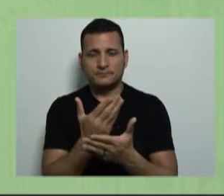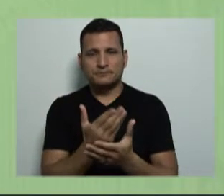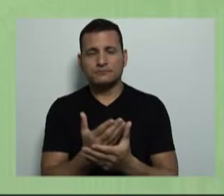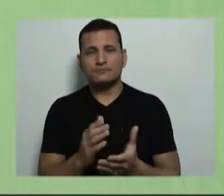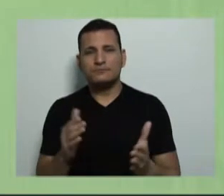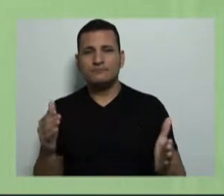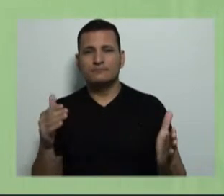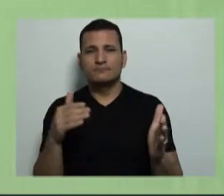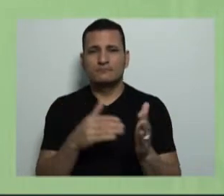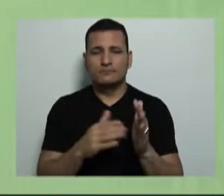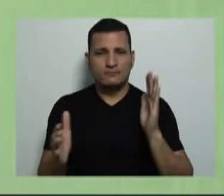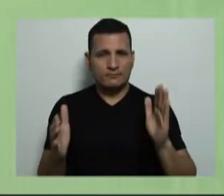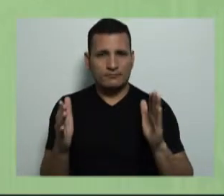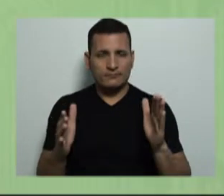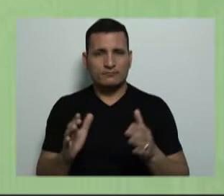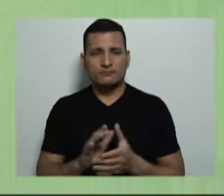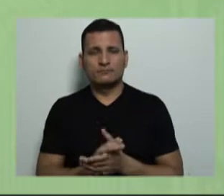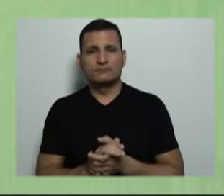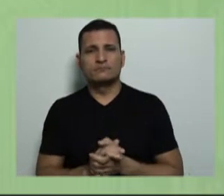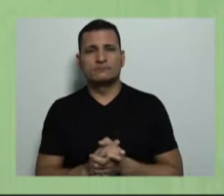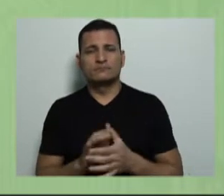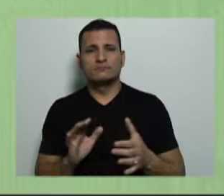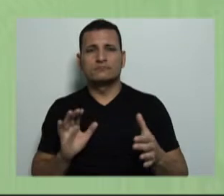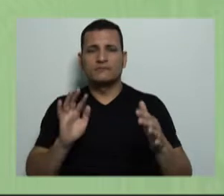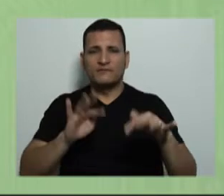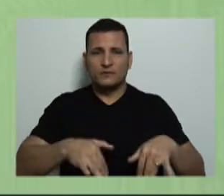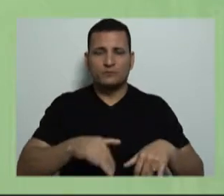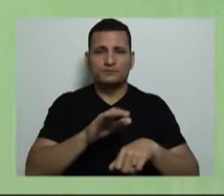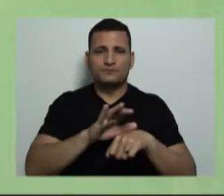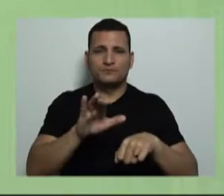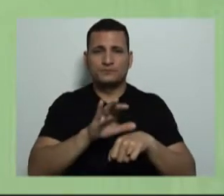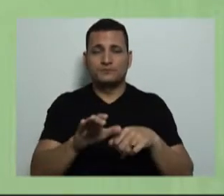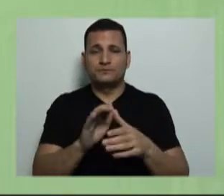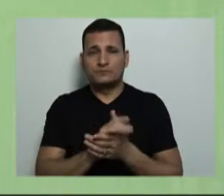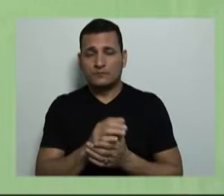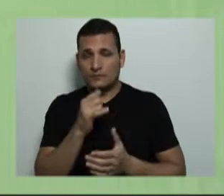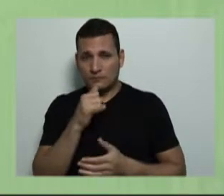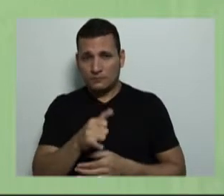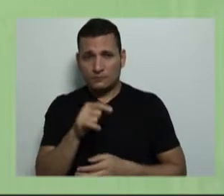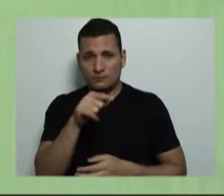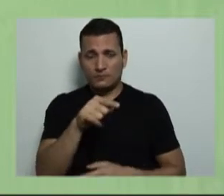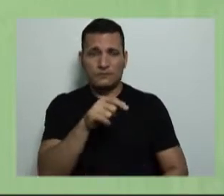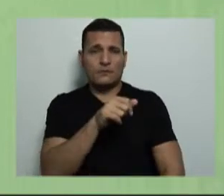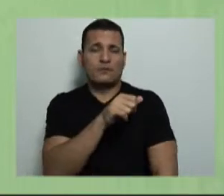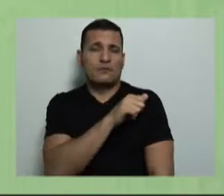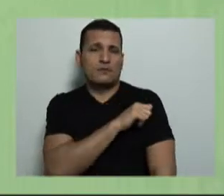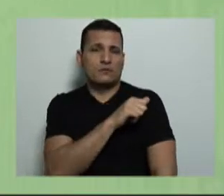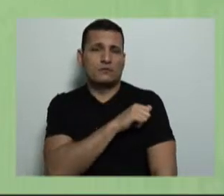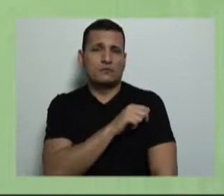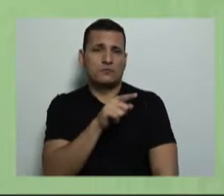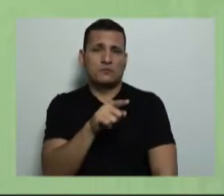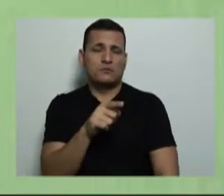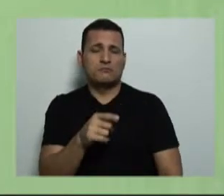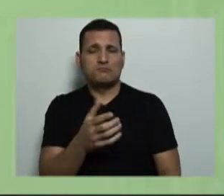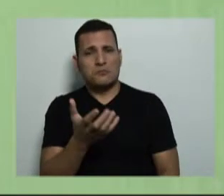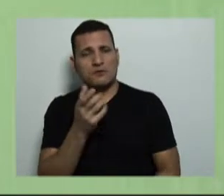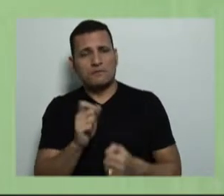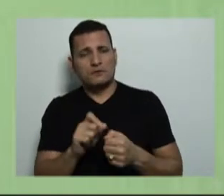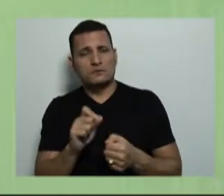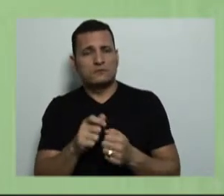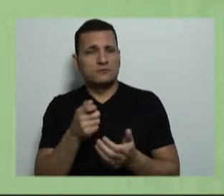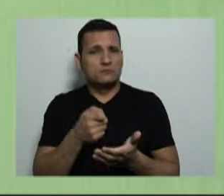o prazo de integralização do curso. Caso o estudante deseje realizar o estágio não obrigatório,